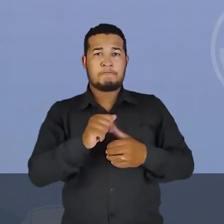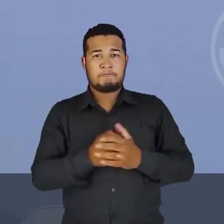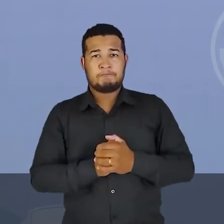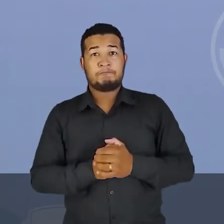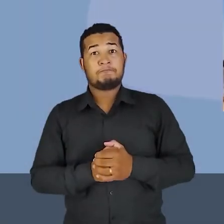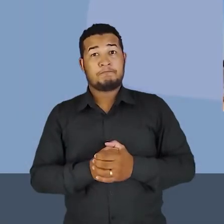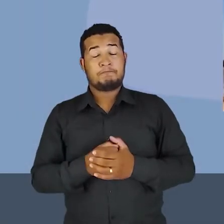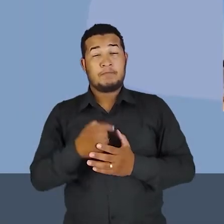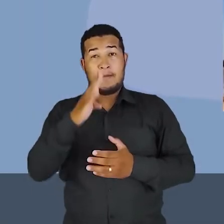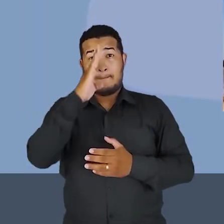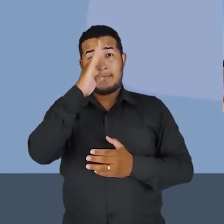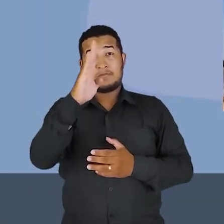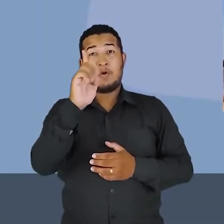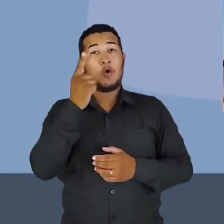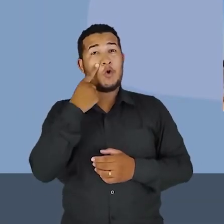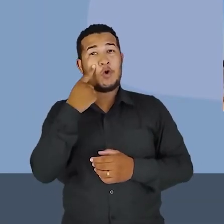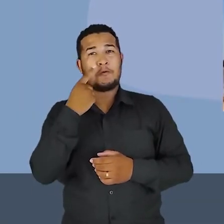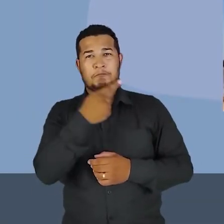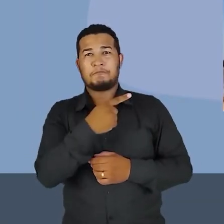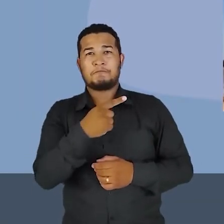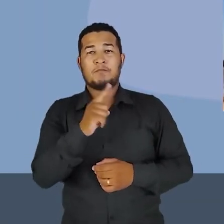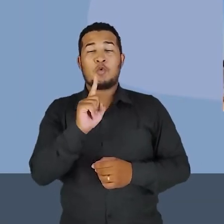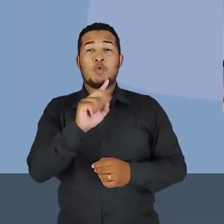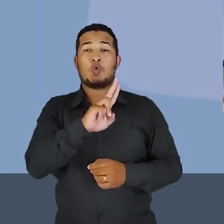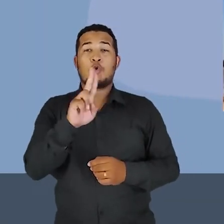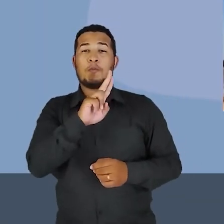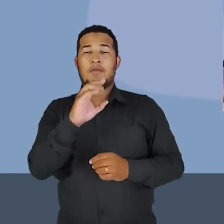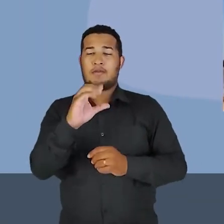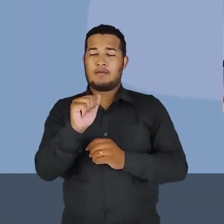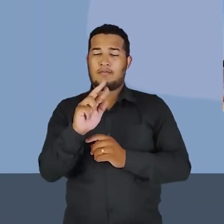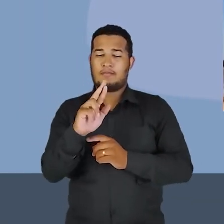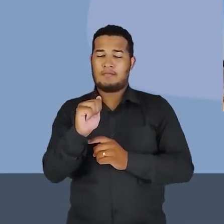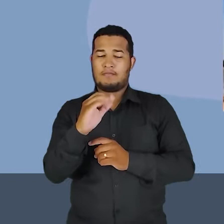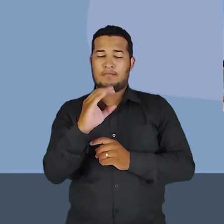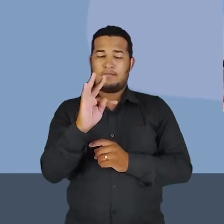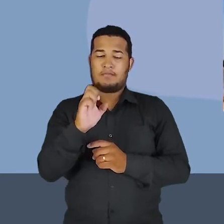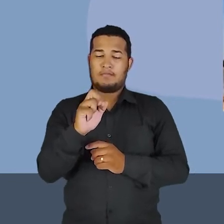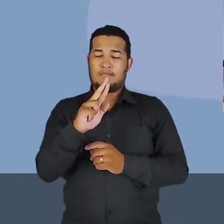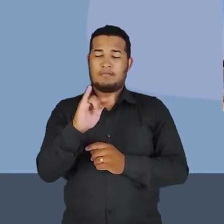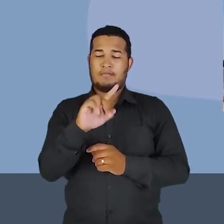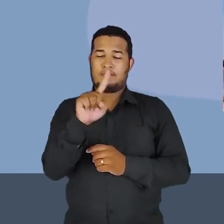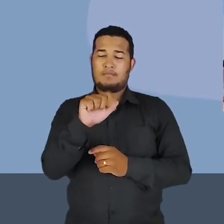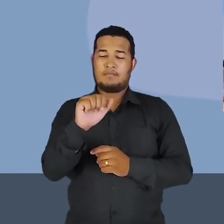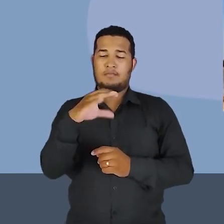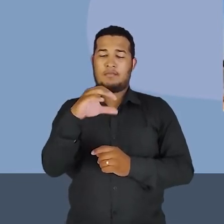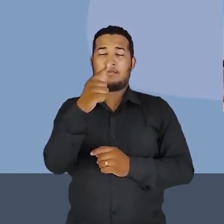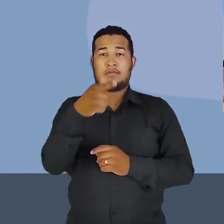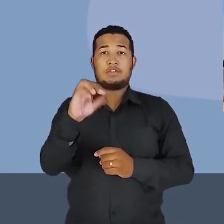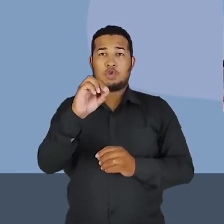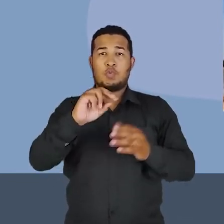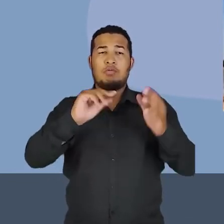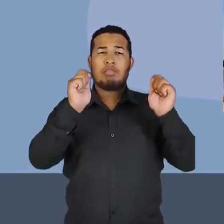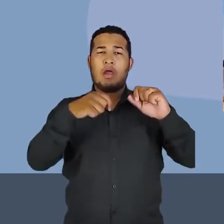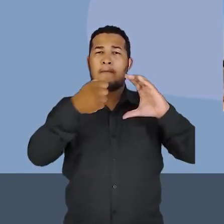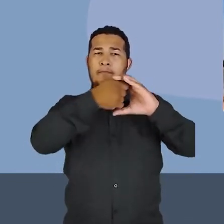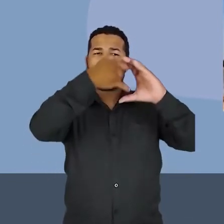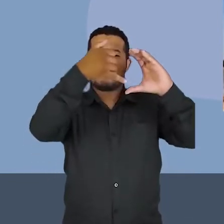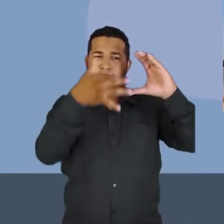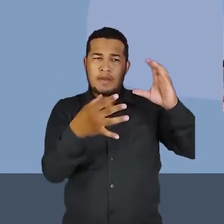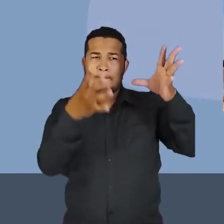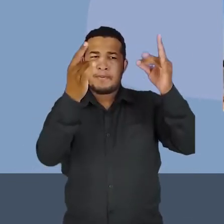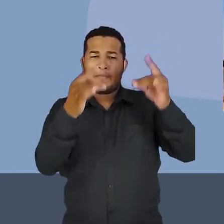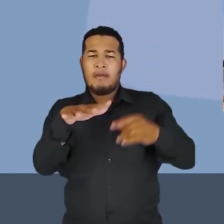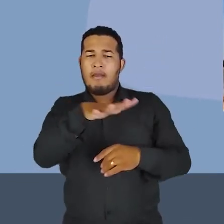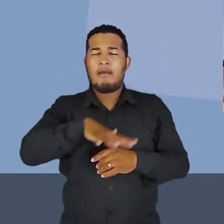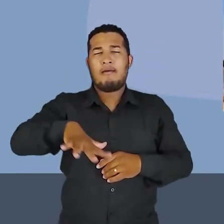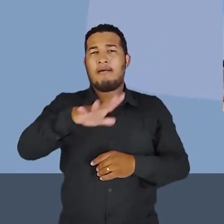fundamental, observe na imagem aí, é a caracterização da área. Nós temos aqui no Espírito Santo vários tipos de climas,